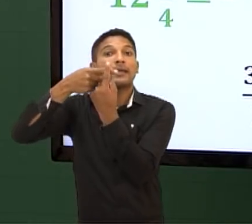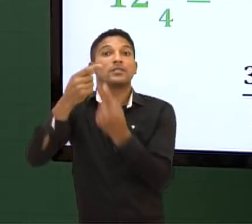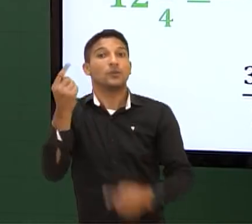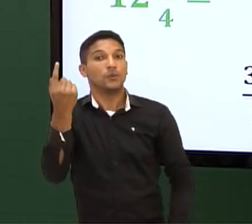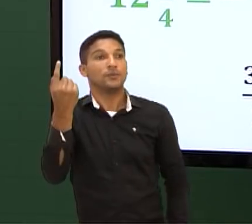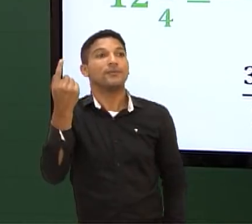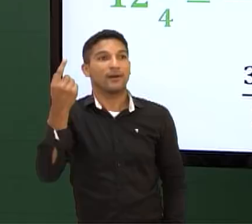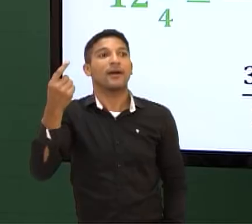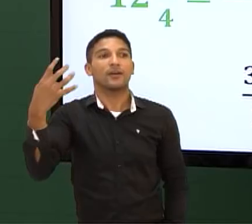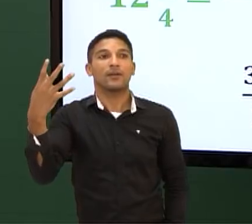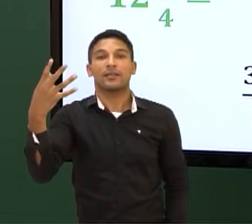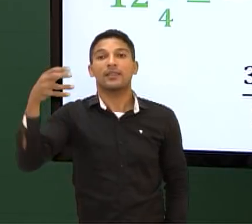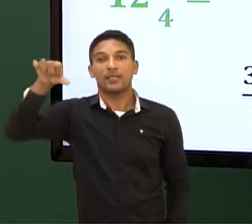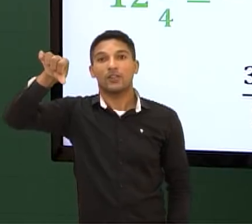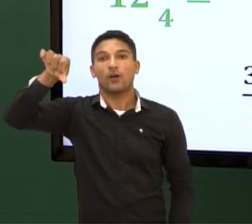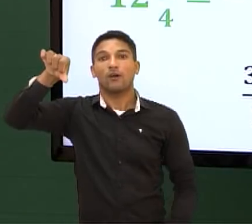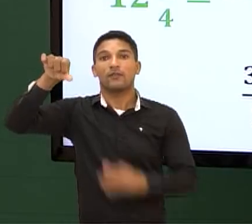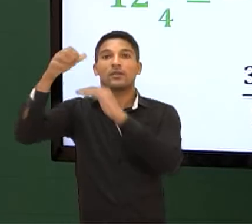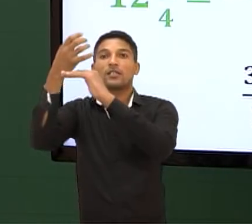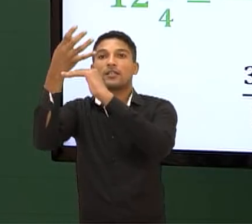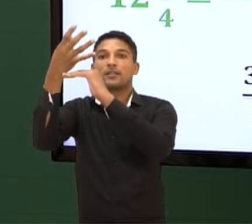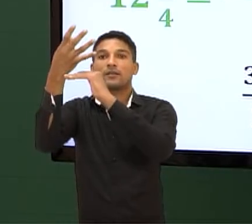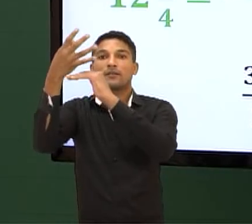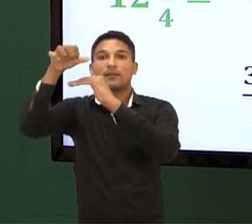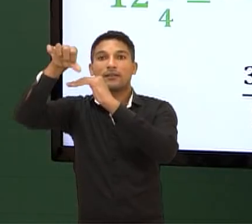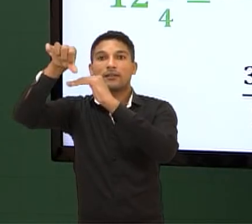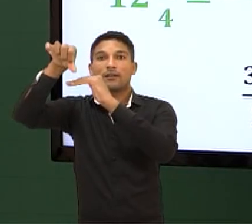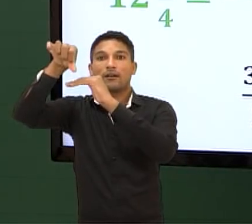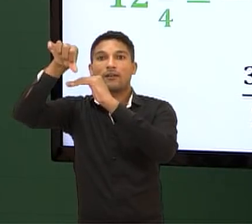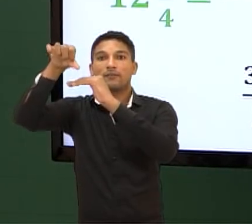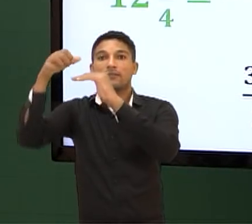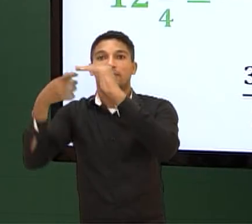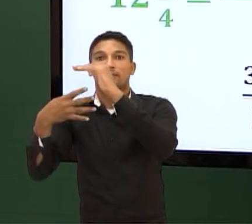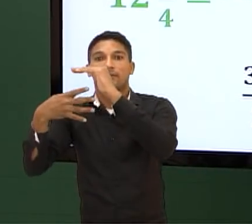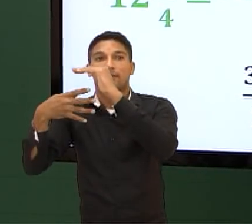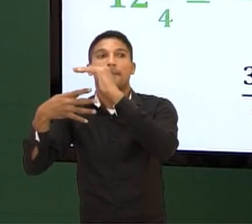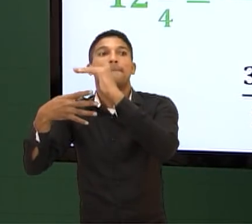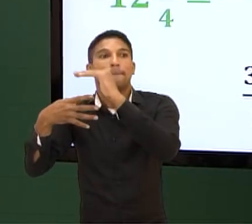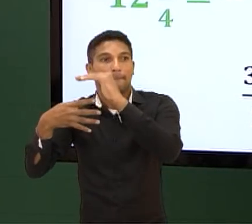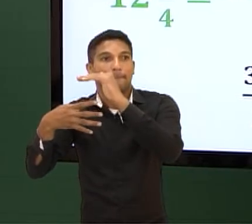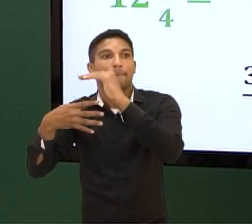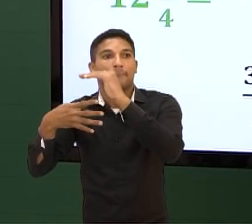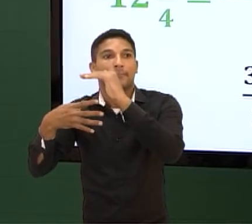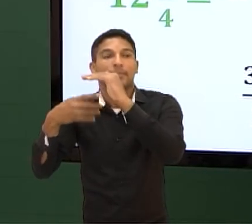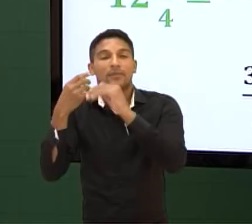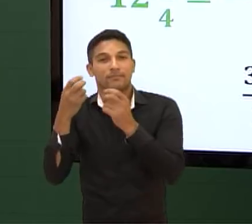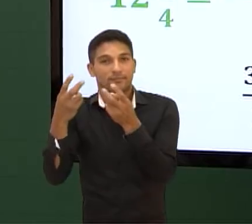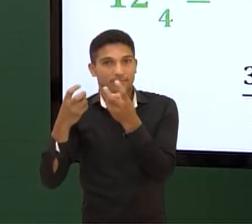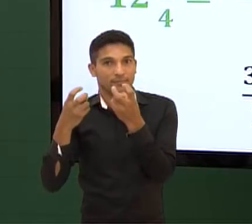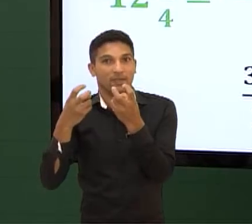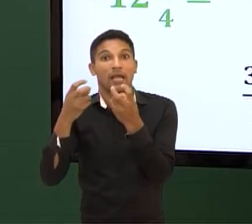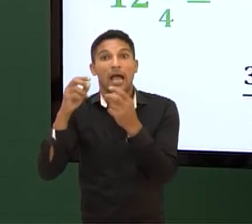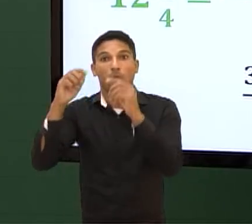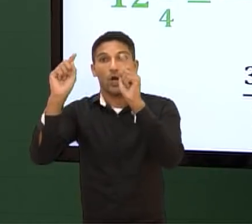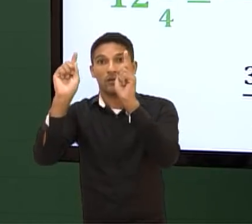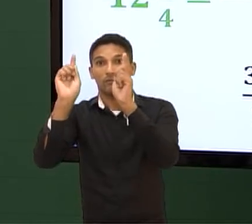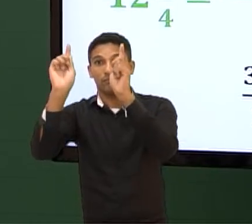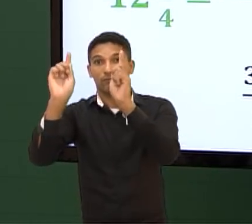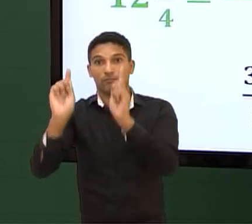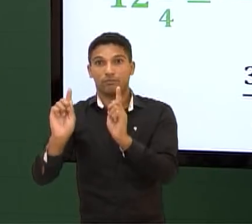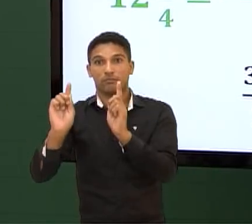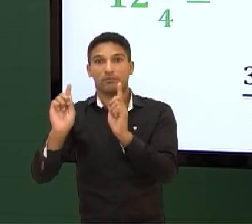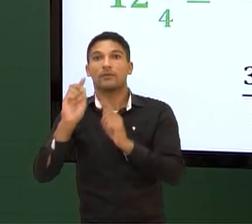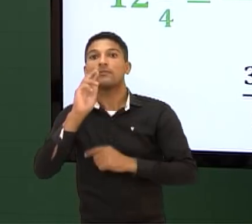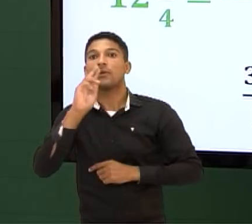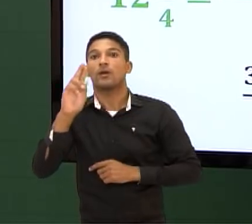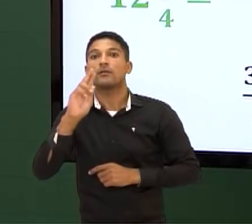quê? 49/4. Agora eu vou adicionar os 2 tempos, as 2